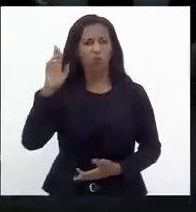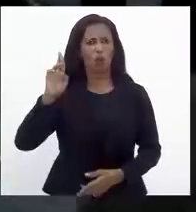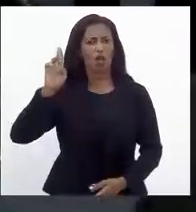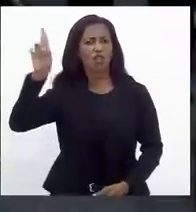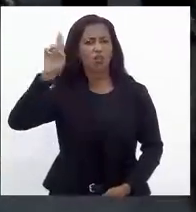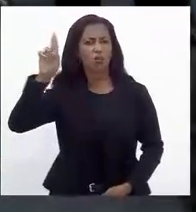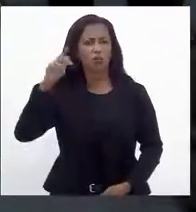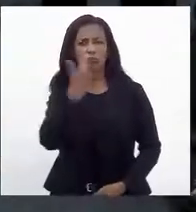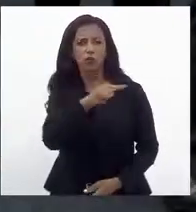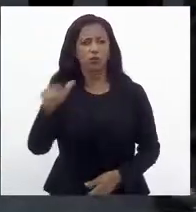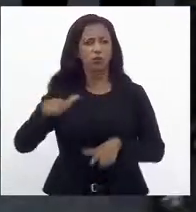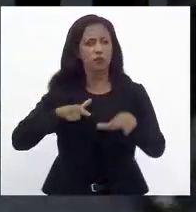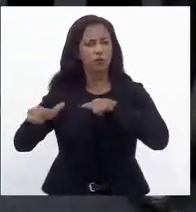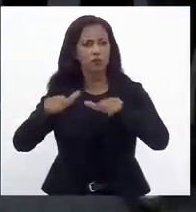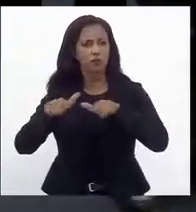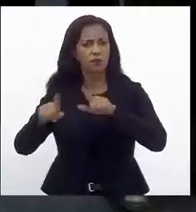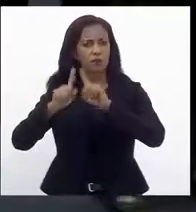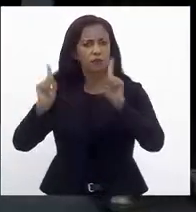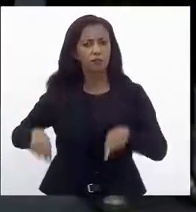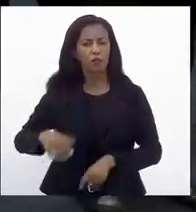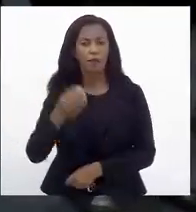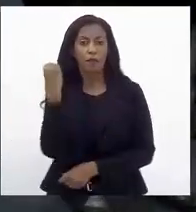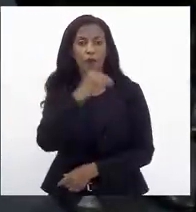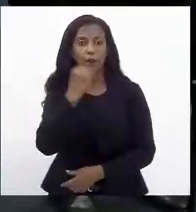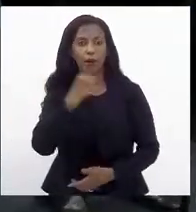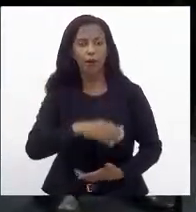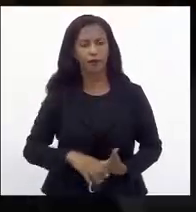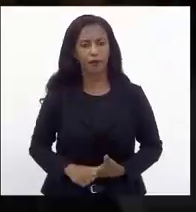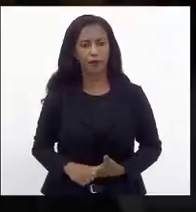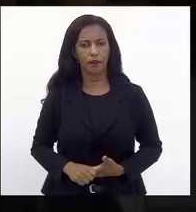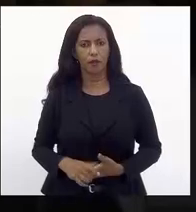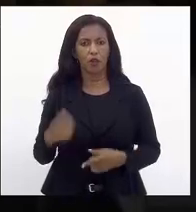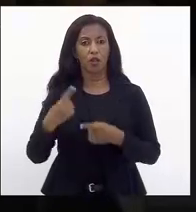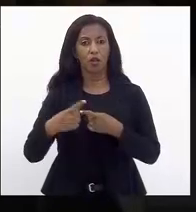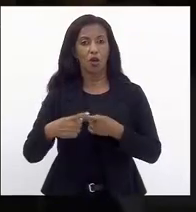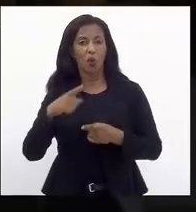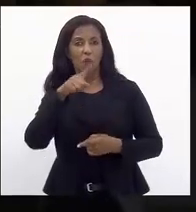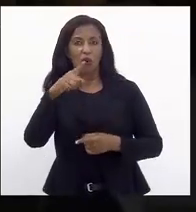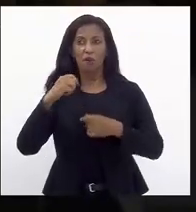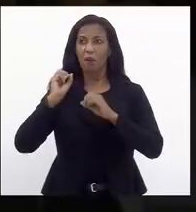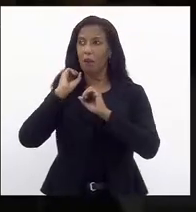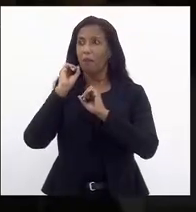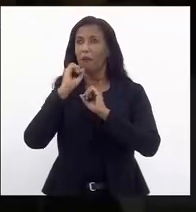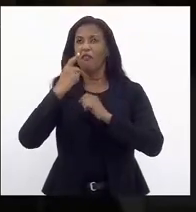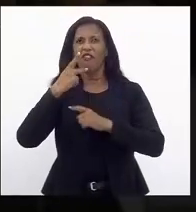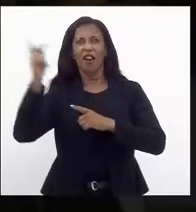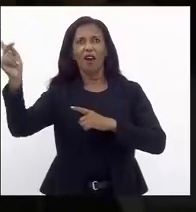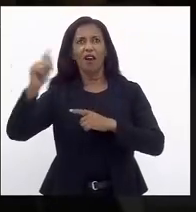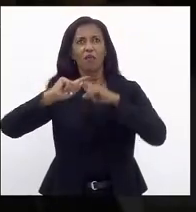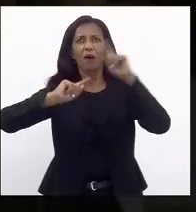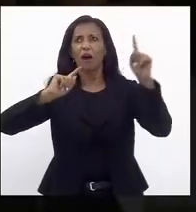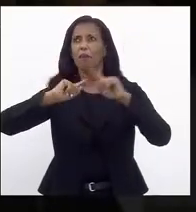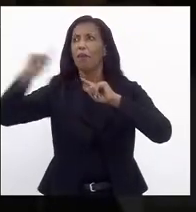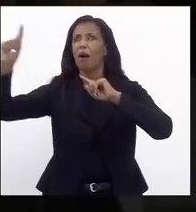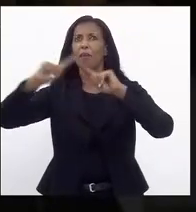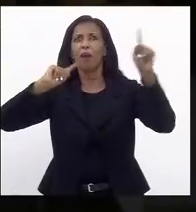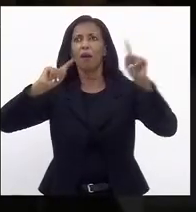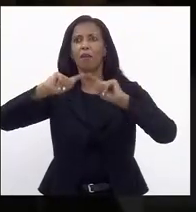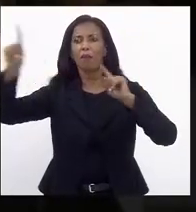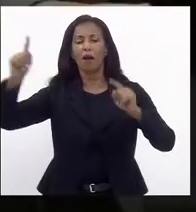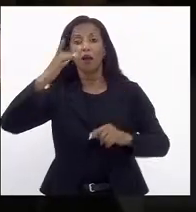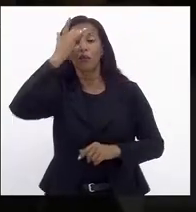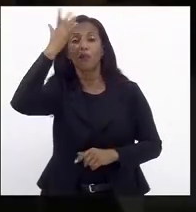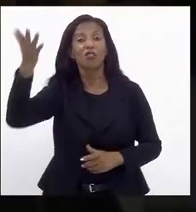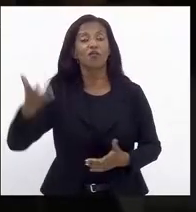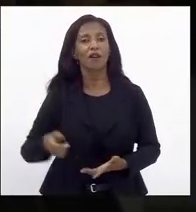possibilidade o serviço público é mole porque é para jogar pra galera só quer paz Galerias